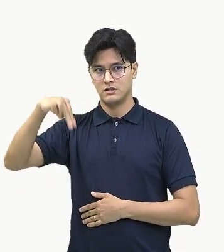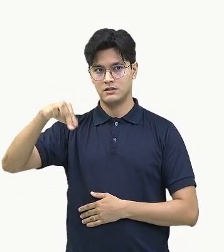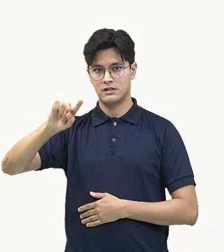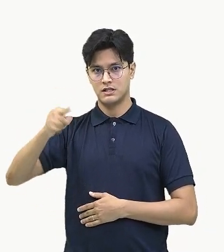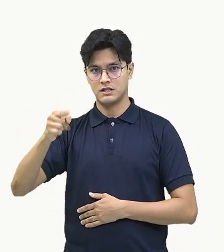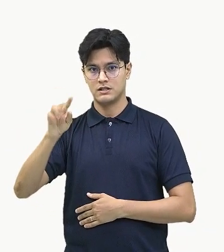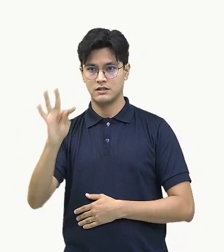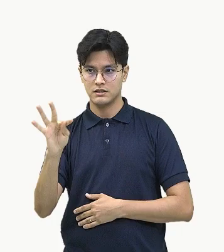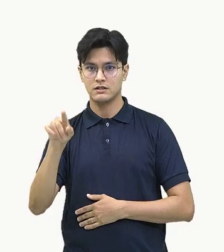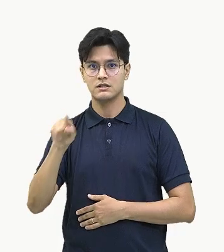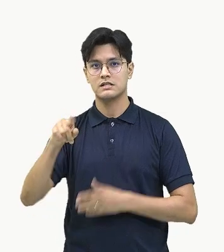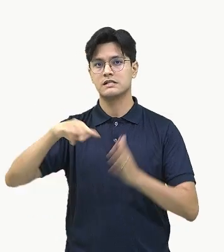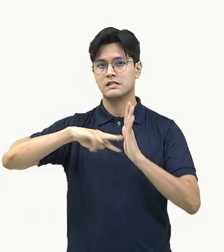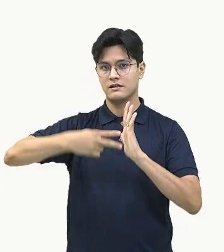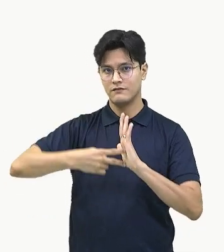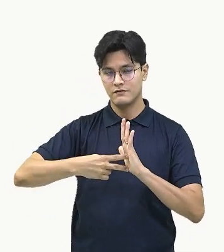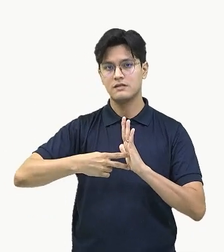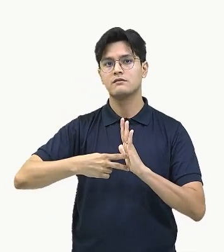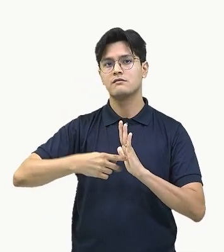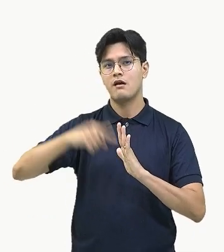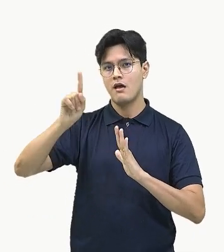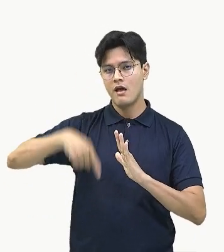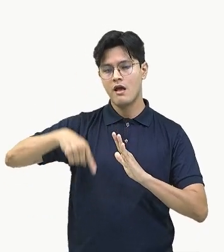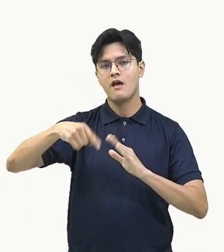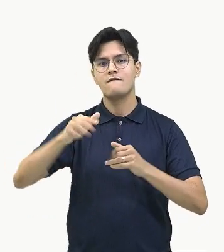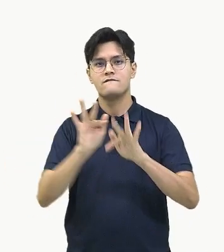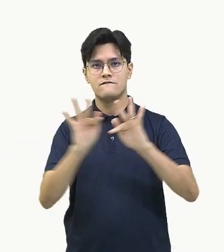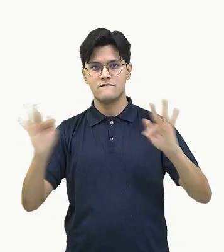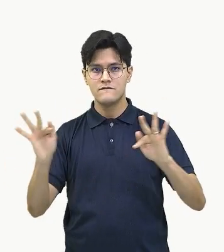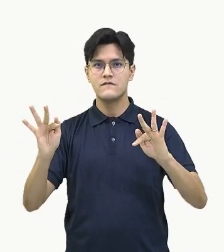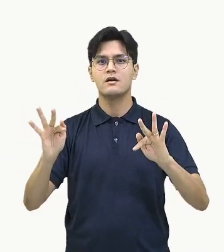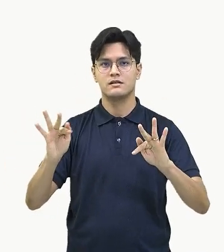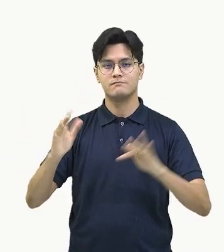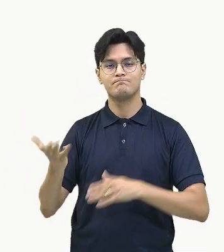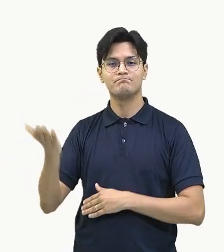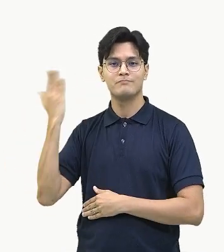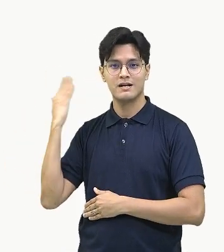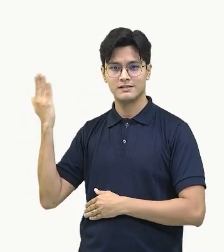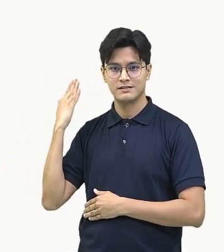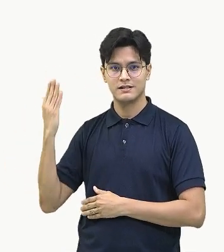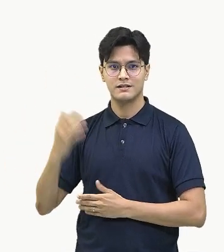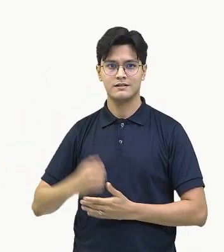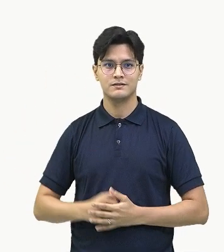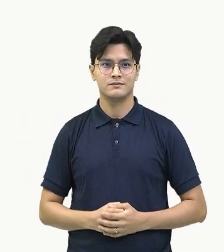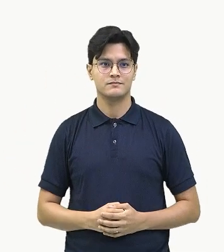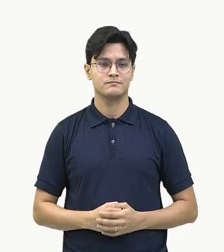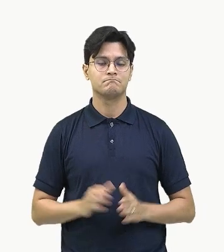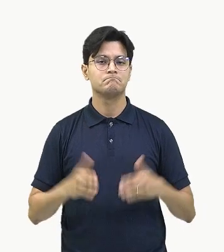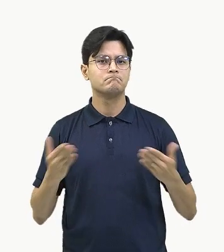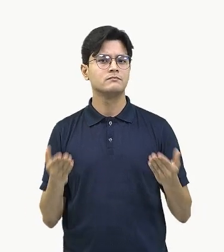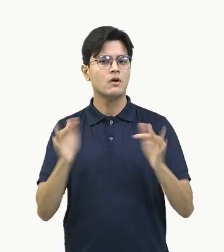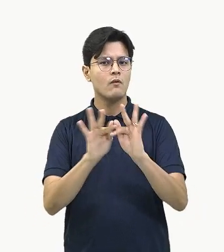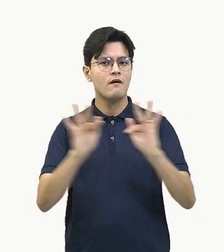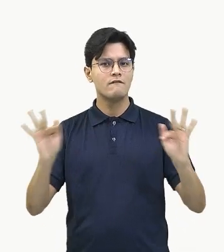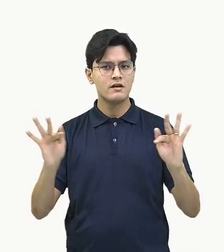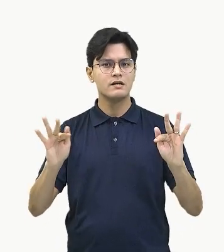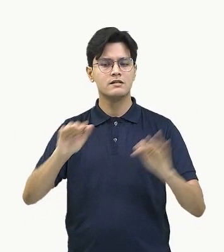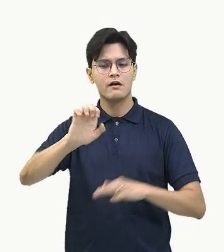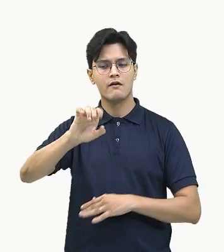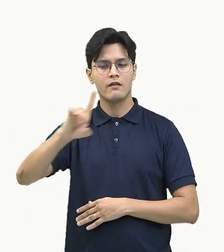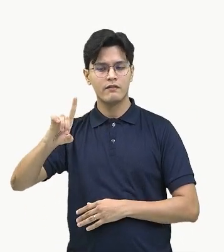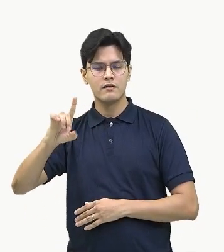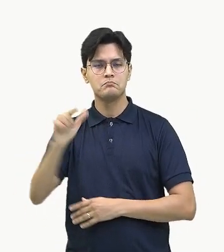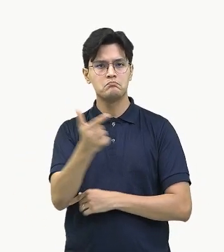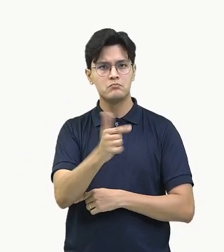para a forma base. Então, que é aquela forma do presente, né? Então, essa frase ela não vem com ed.